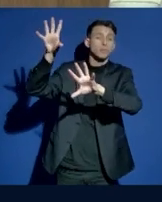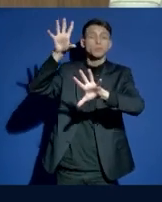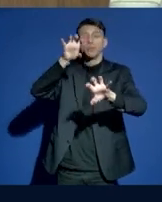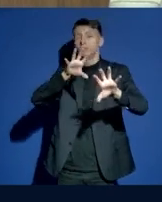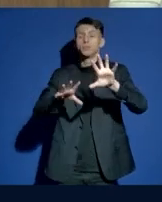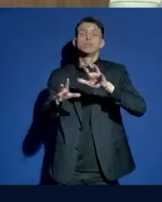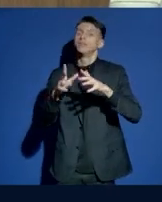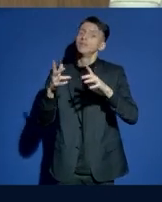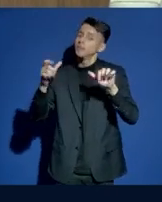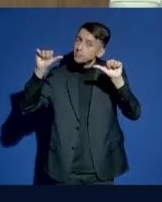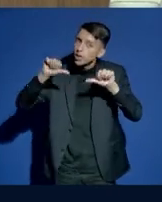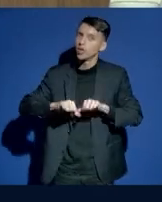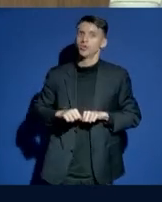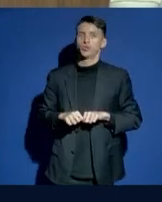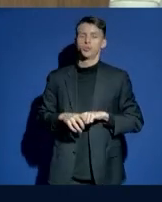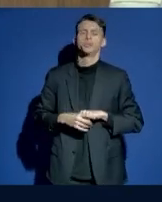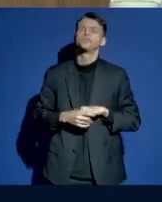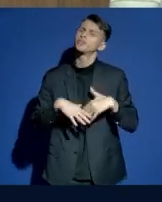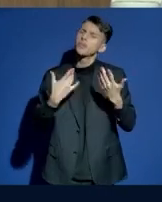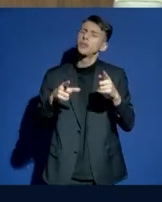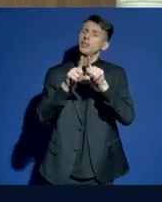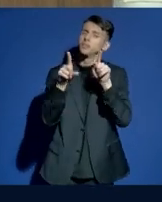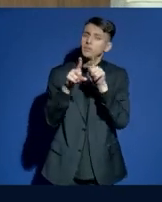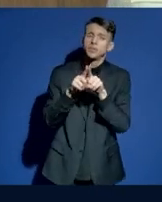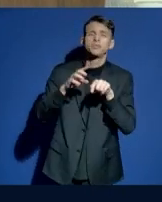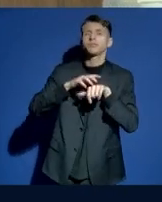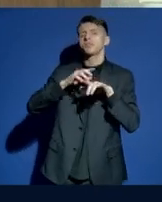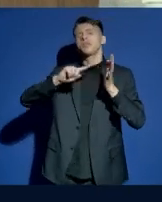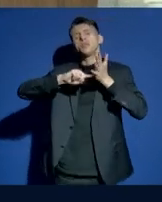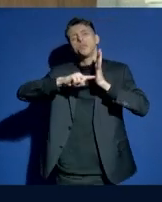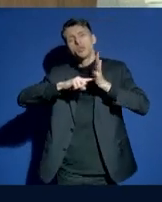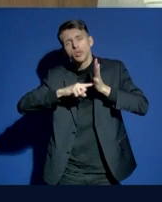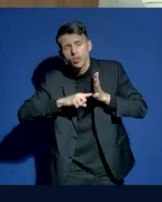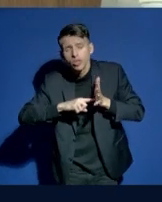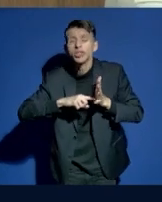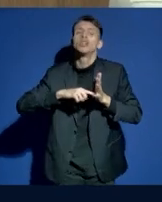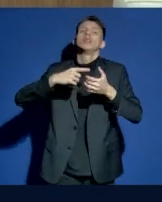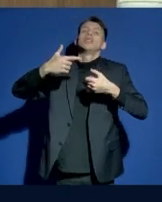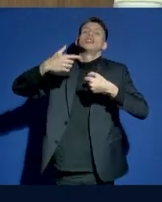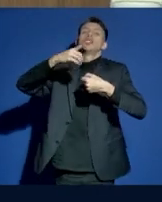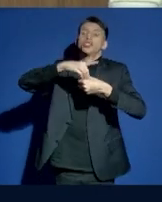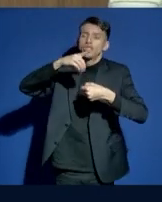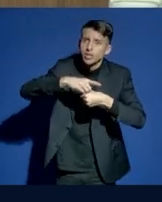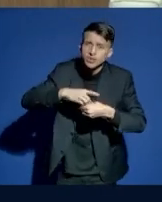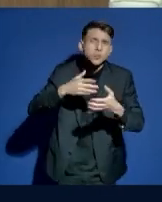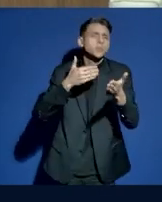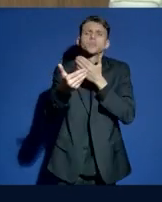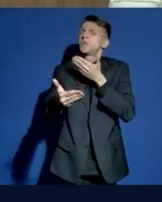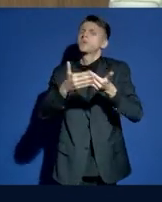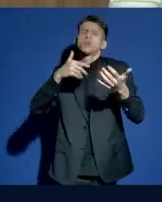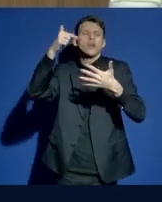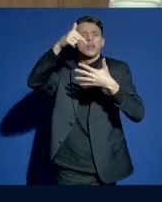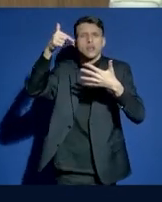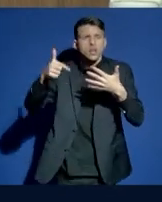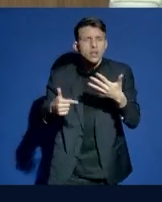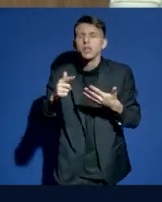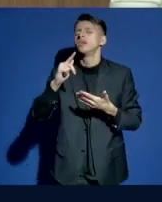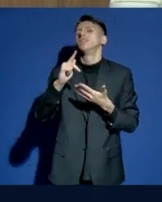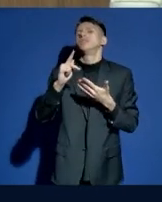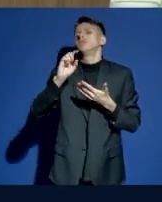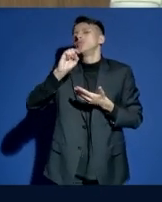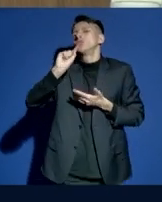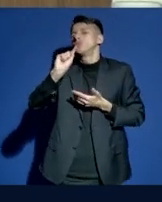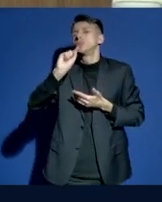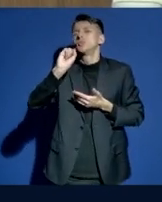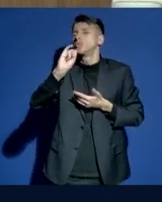se a motorização é um motor a gasolina motor diesel elétrico Battery elétrica sela de hidrogênio hidrogênio direto